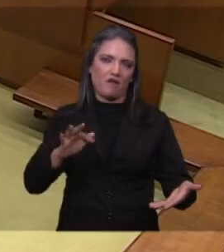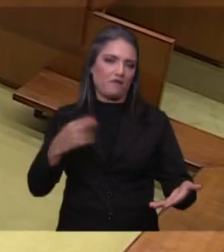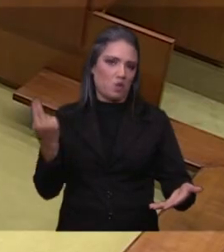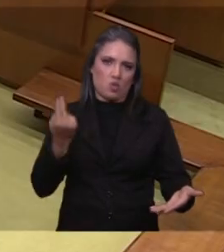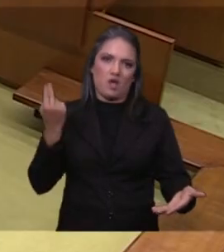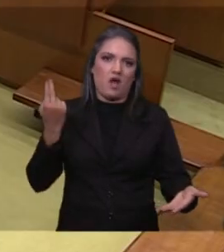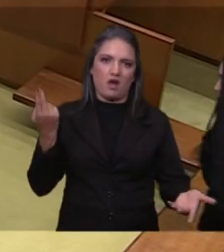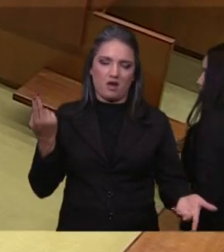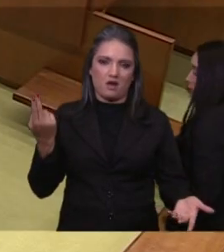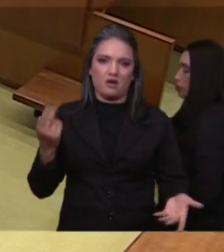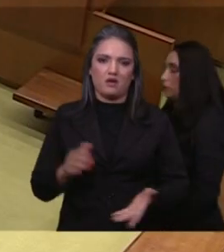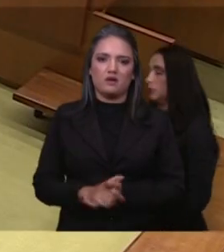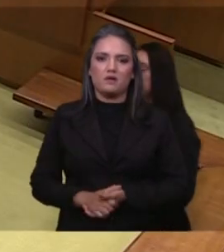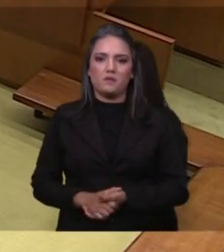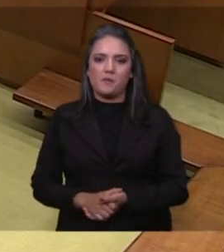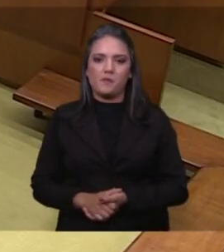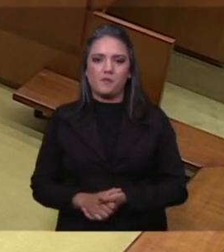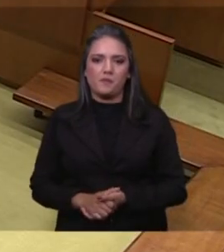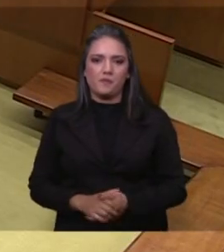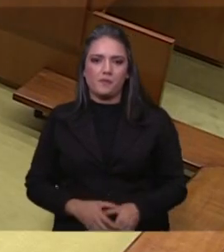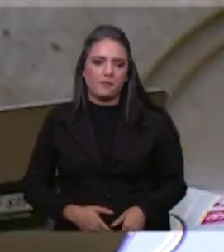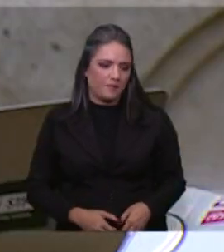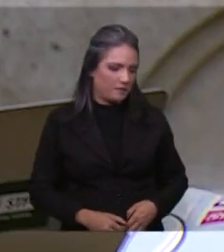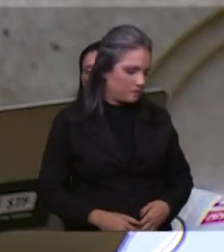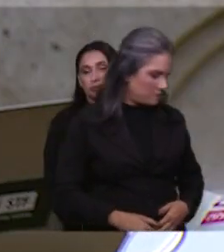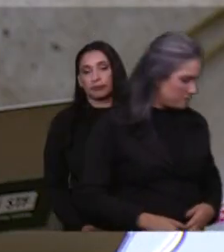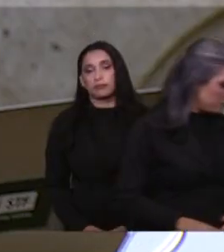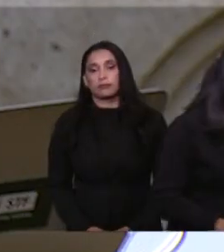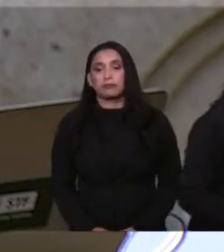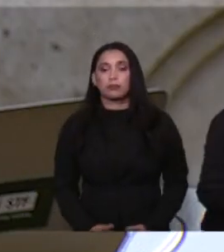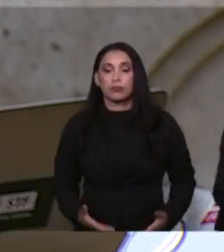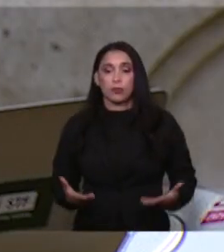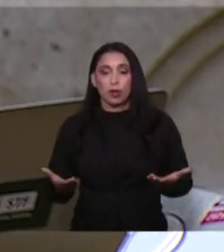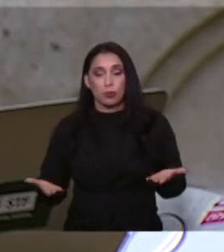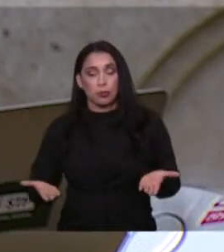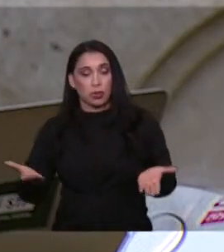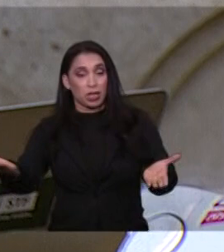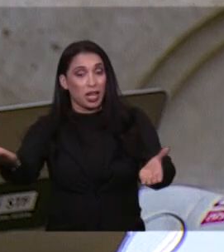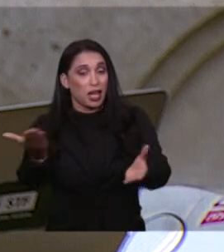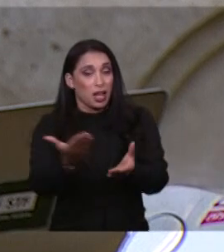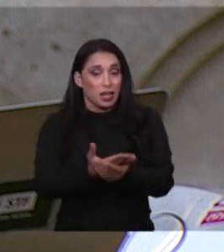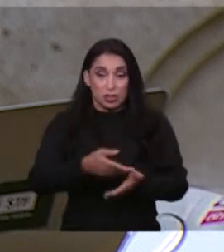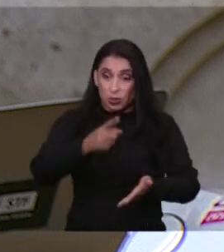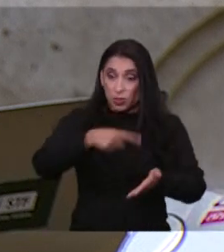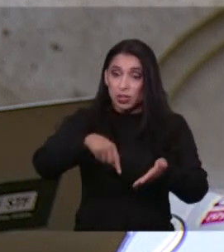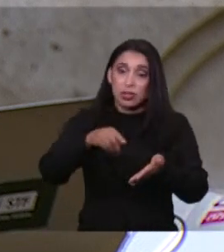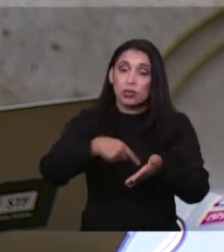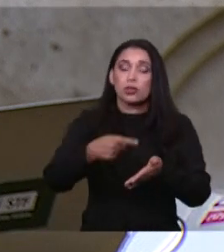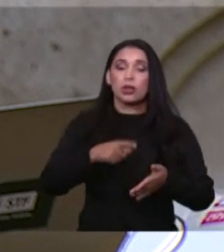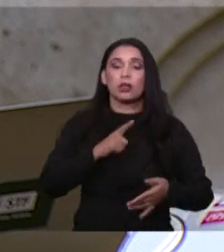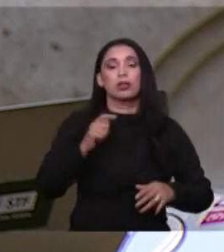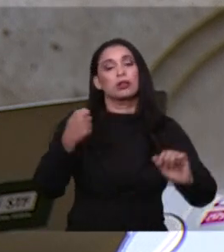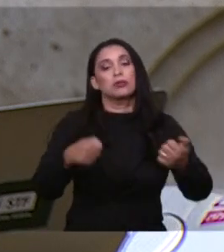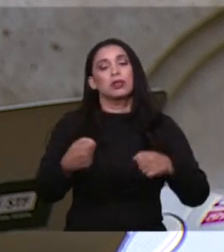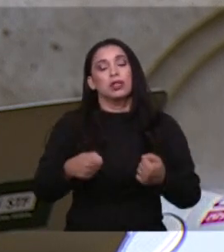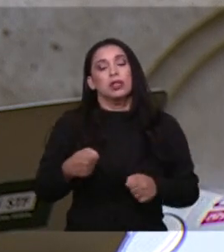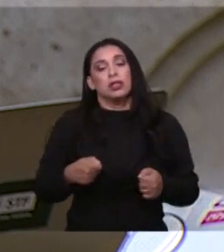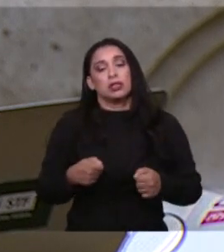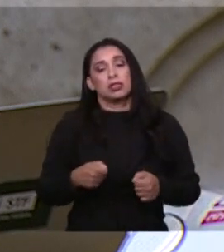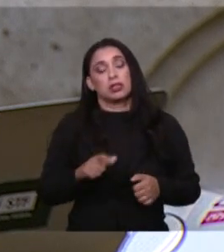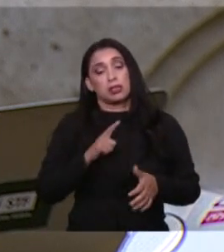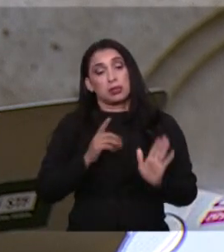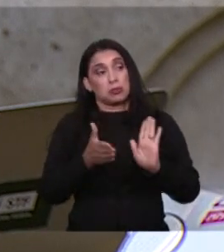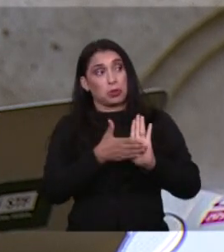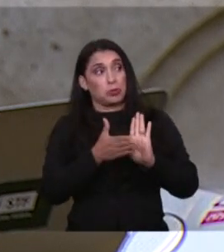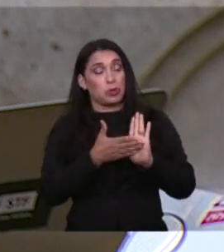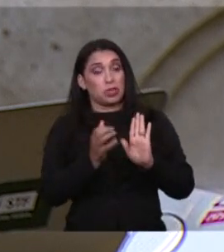Até porque, a observação é pertinente, ações rescisórias podem já ter sido propostas. Isso. E aí o que acontece com elas